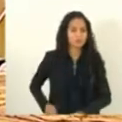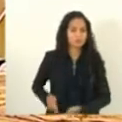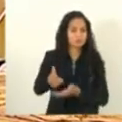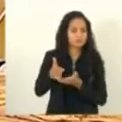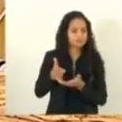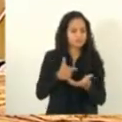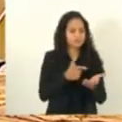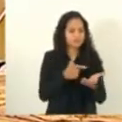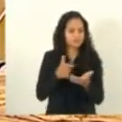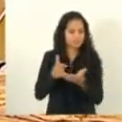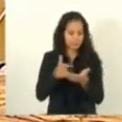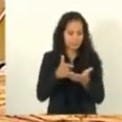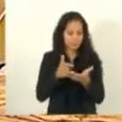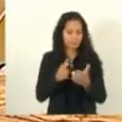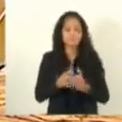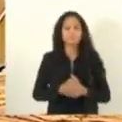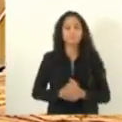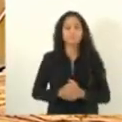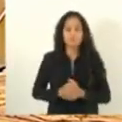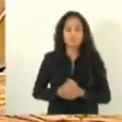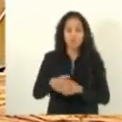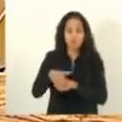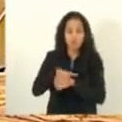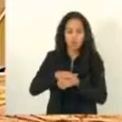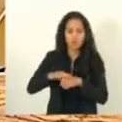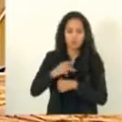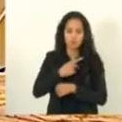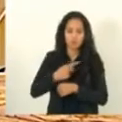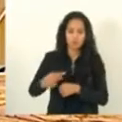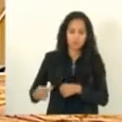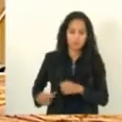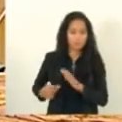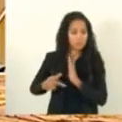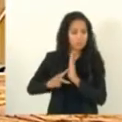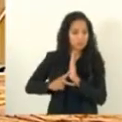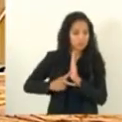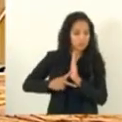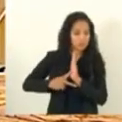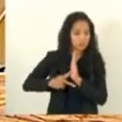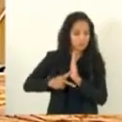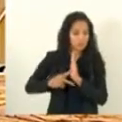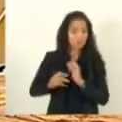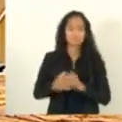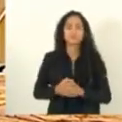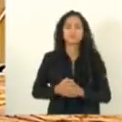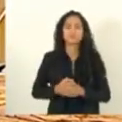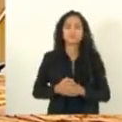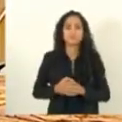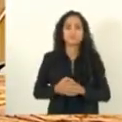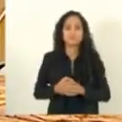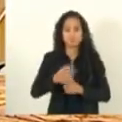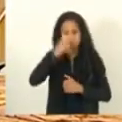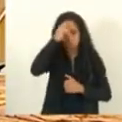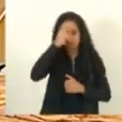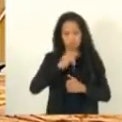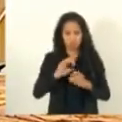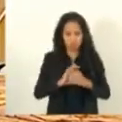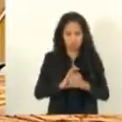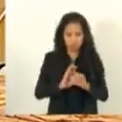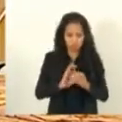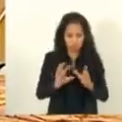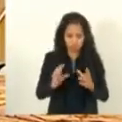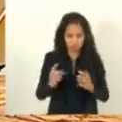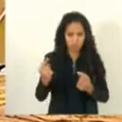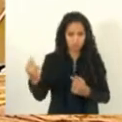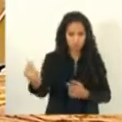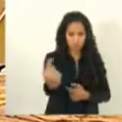Conversei com o presidente do sindicato, estou à disposição de cada um e